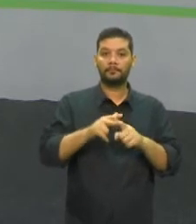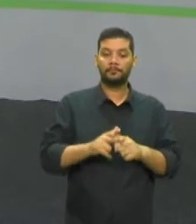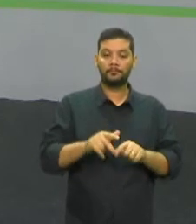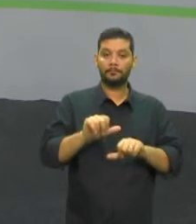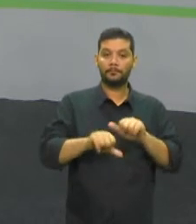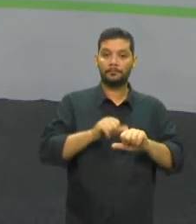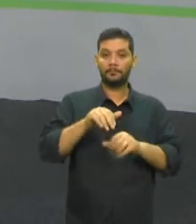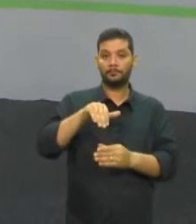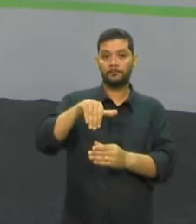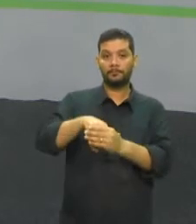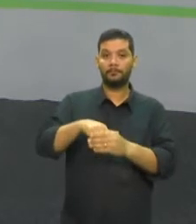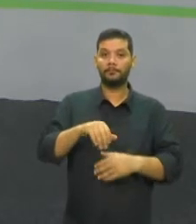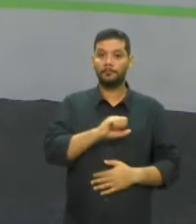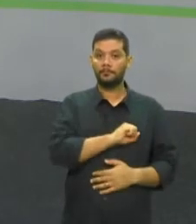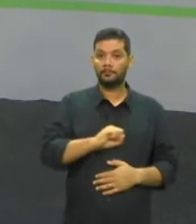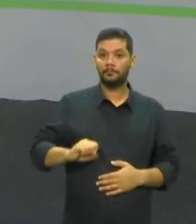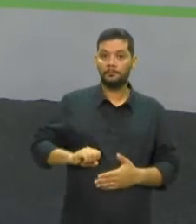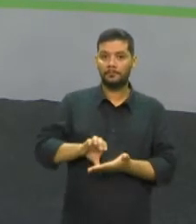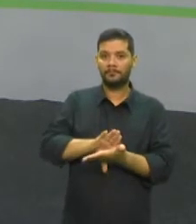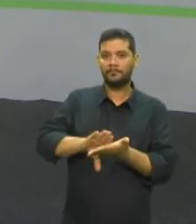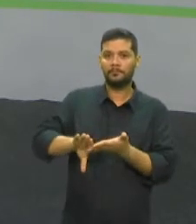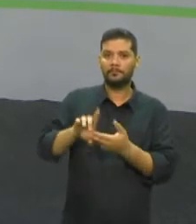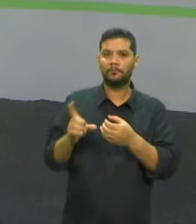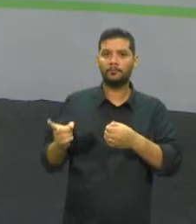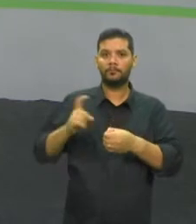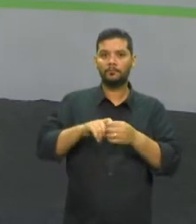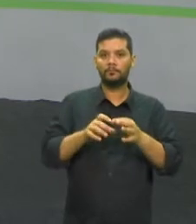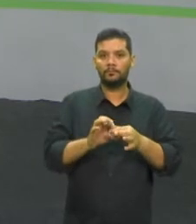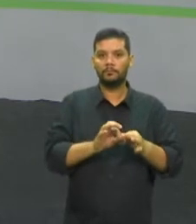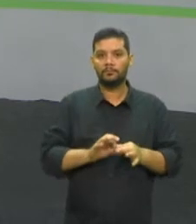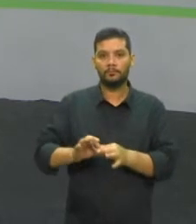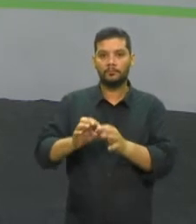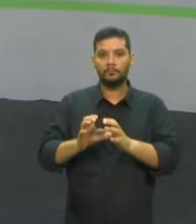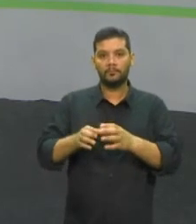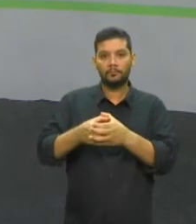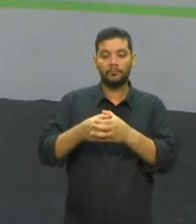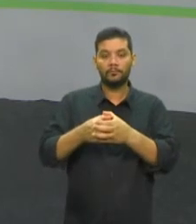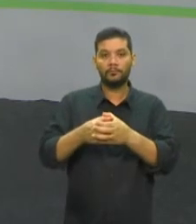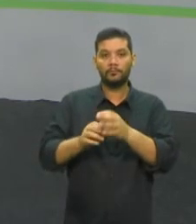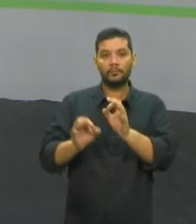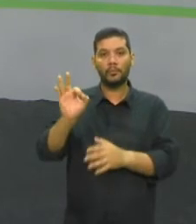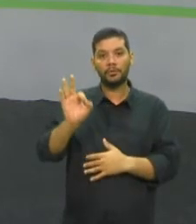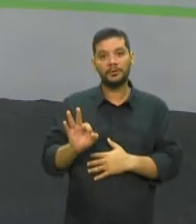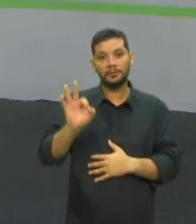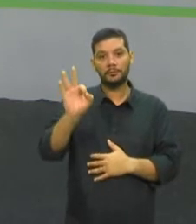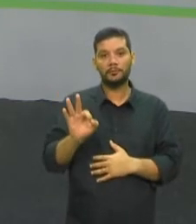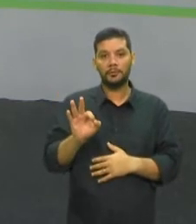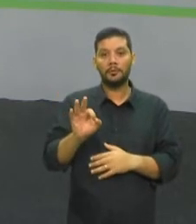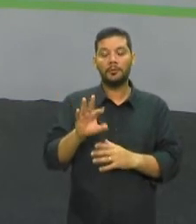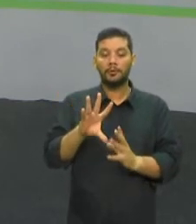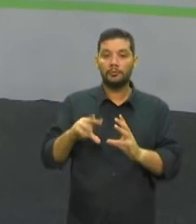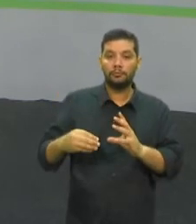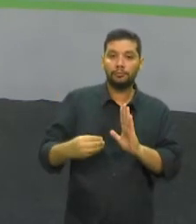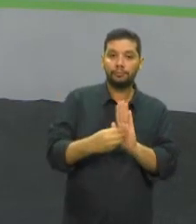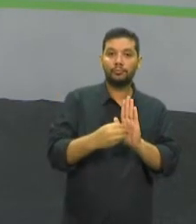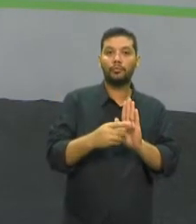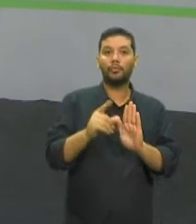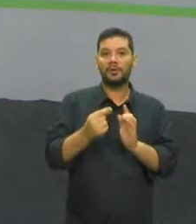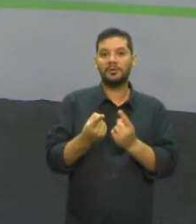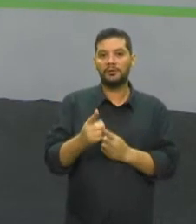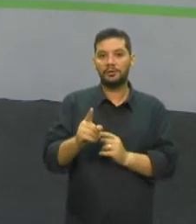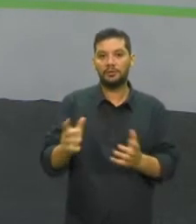senadores rejeitaram a volta das coligações proporcionais e incluíram um dispositivo para incentivar